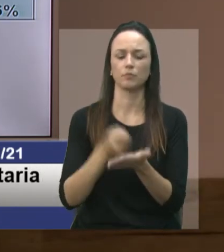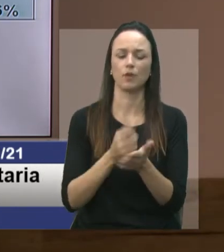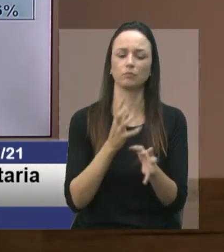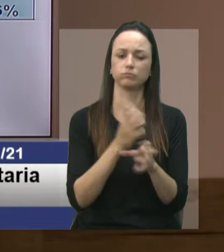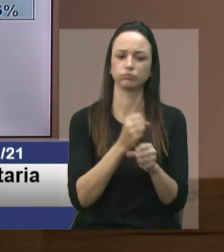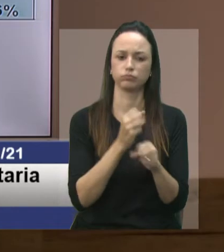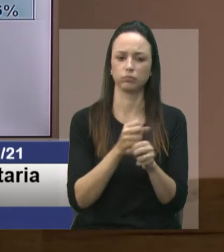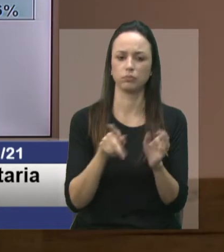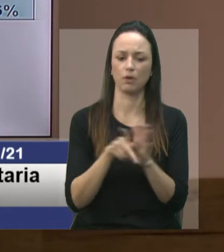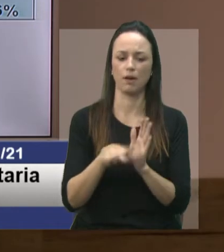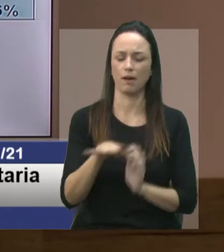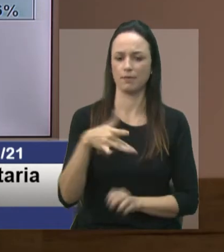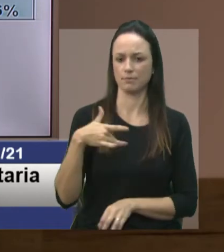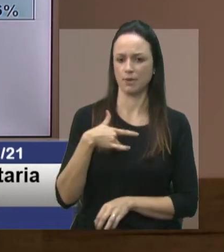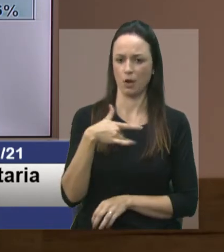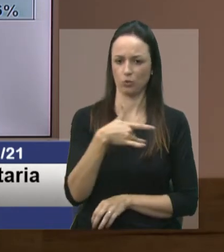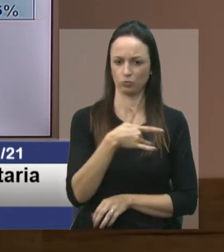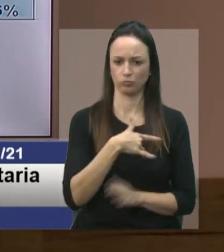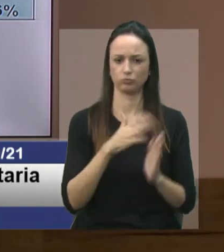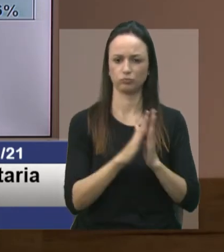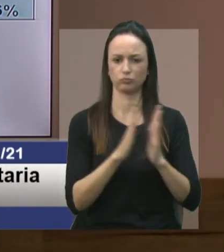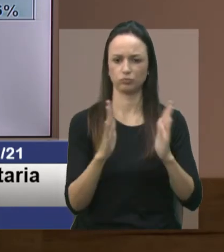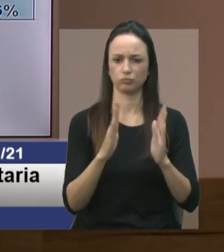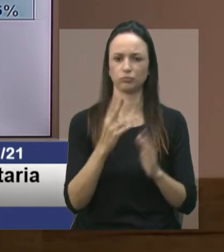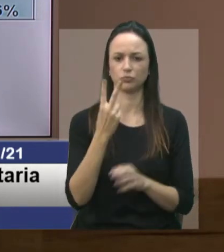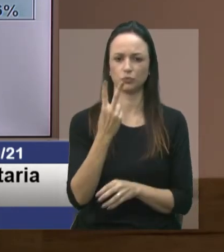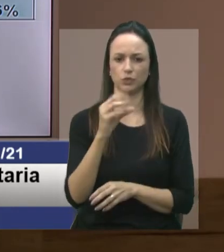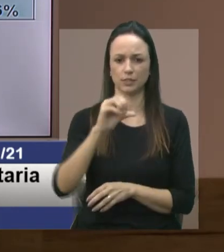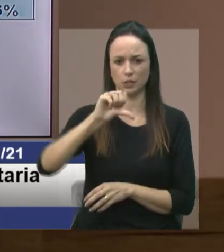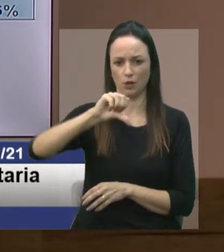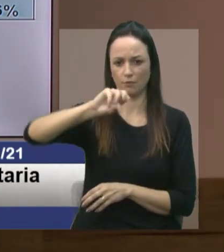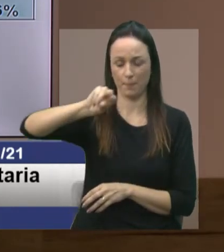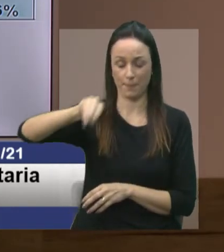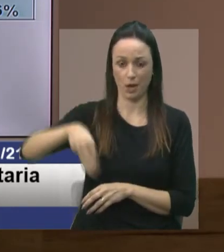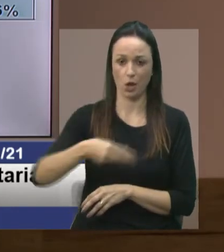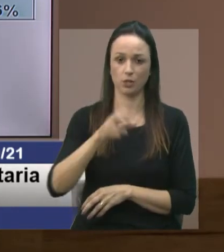da saúde no período de